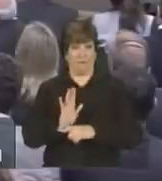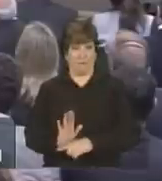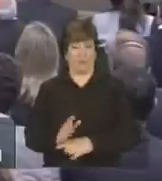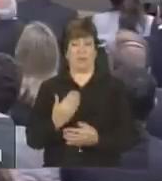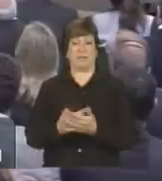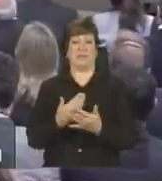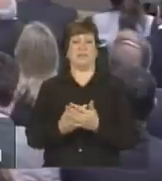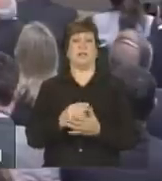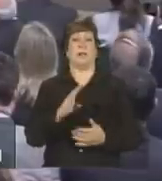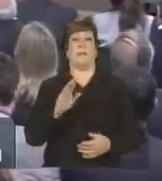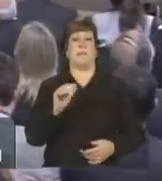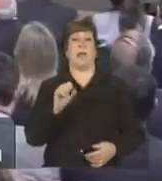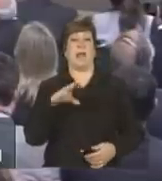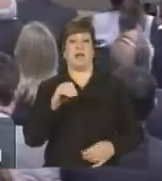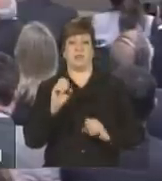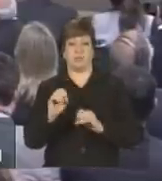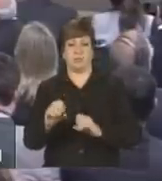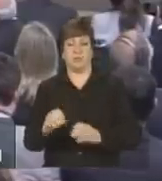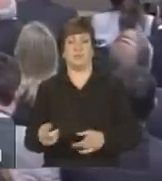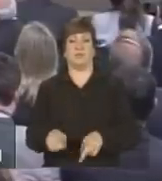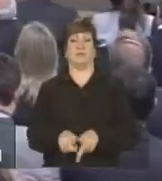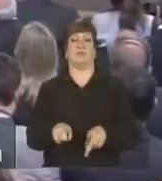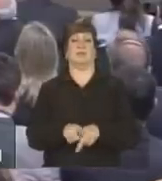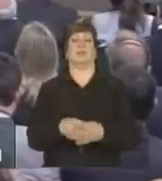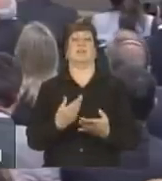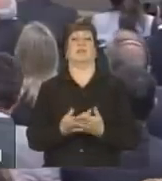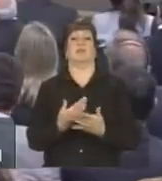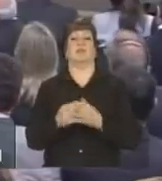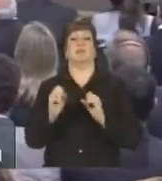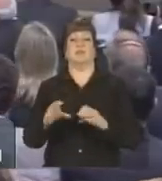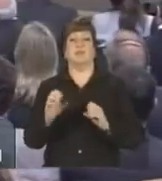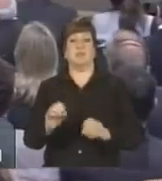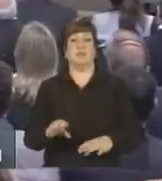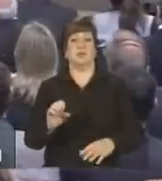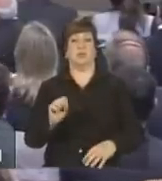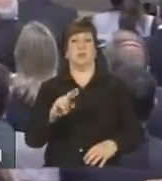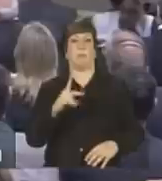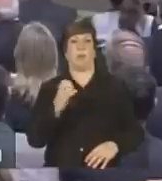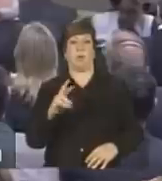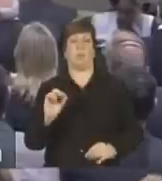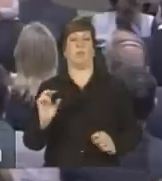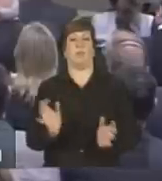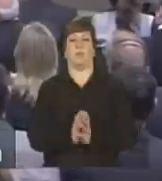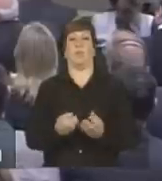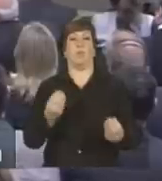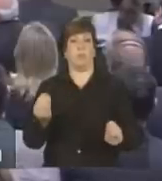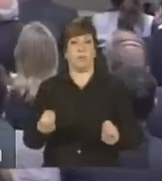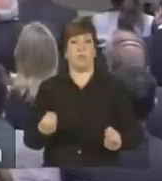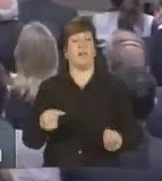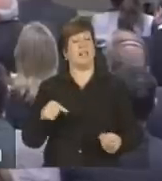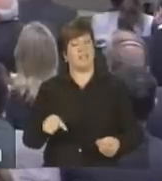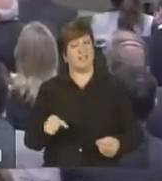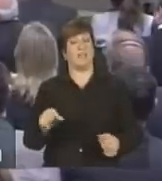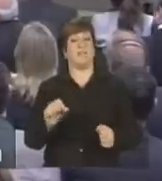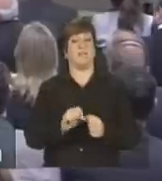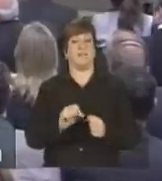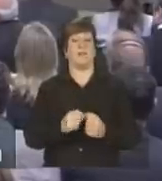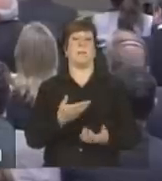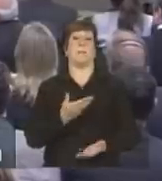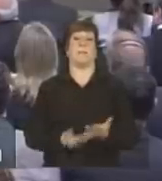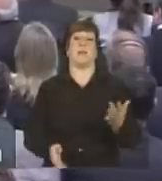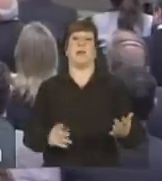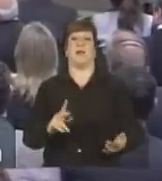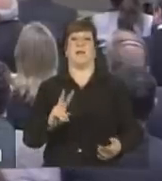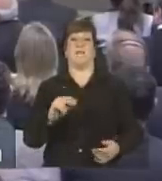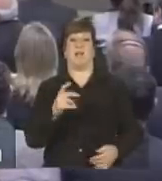uma incongruência por conta dos professores, se trata também de uma desvalorização do país. Esse